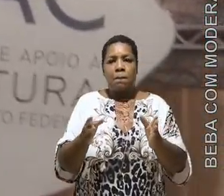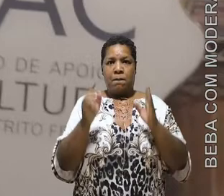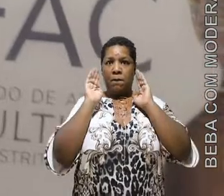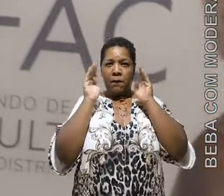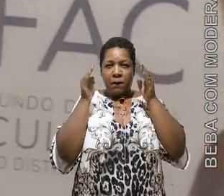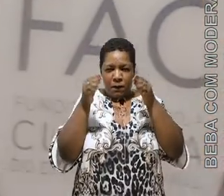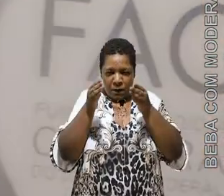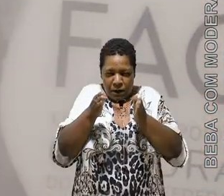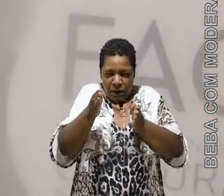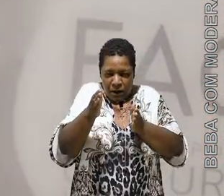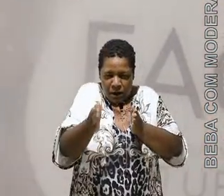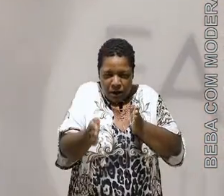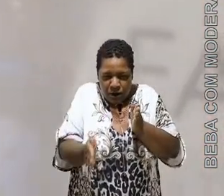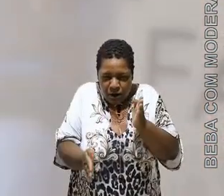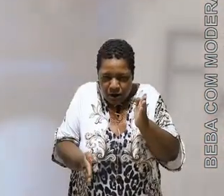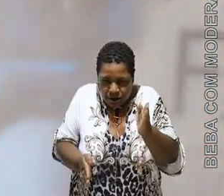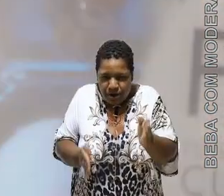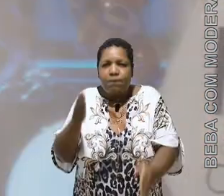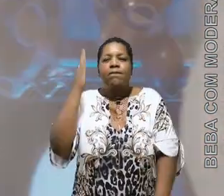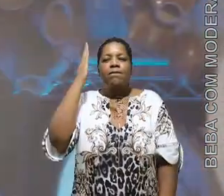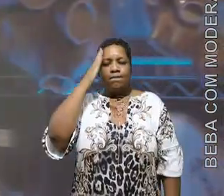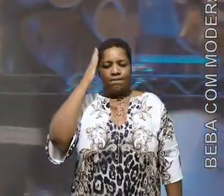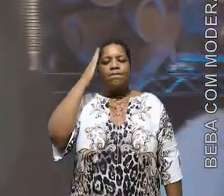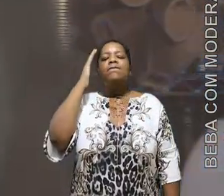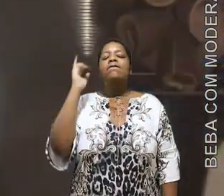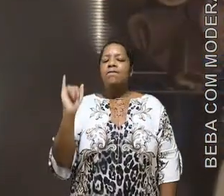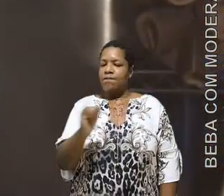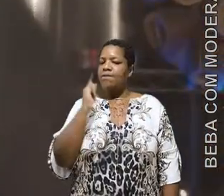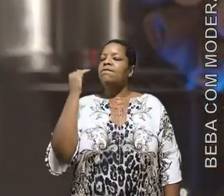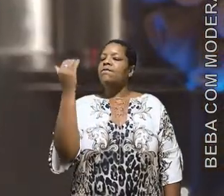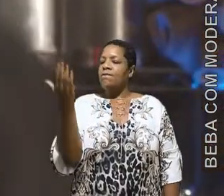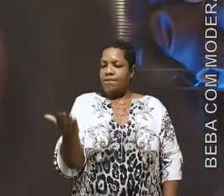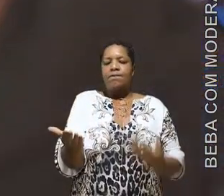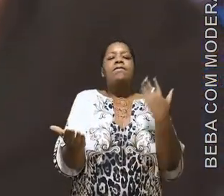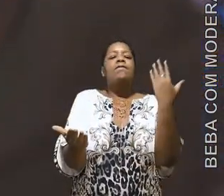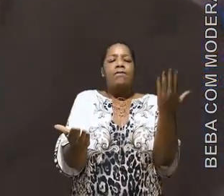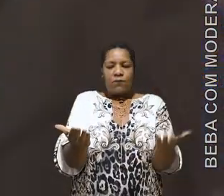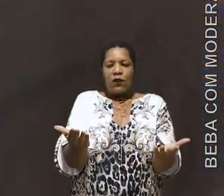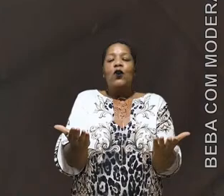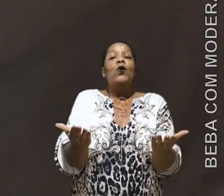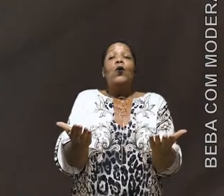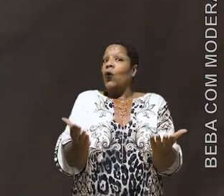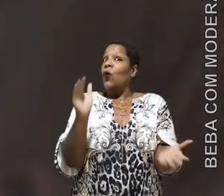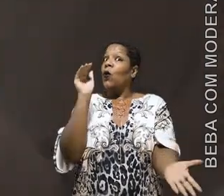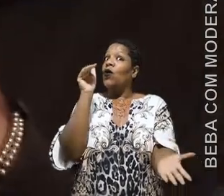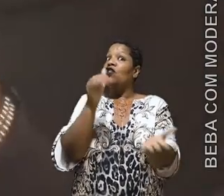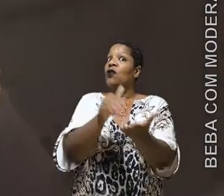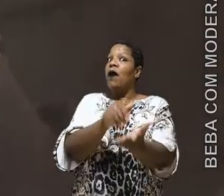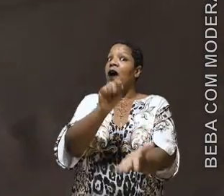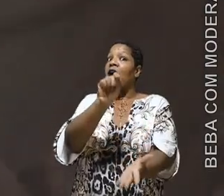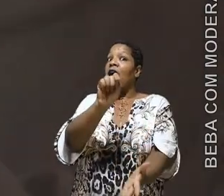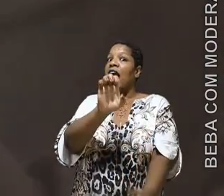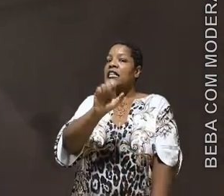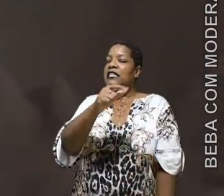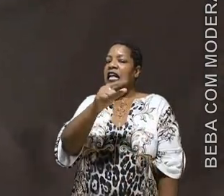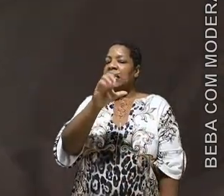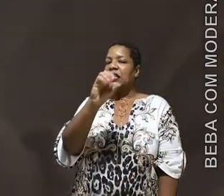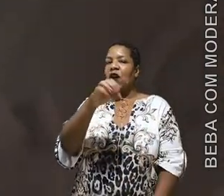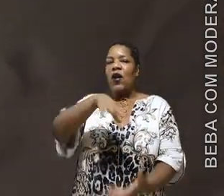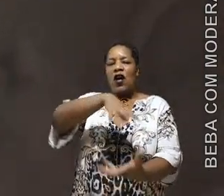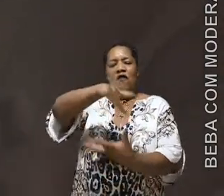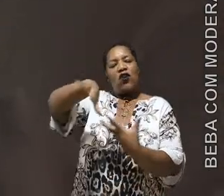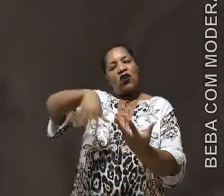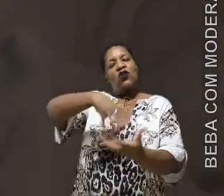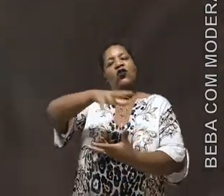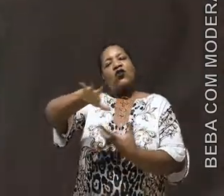carrinhos vagão sabe sabe as suas fãs última